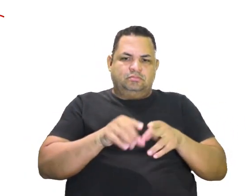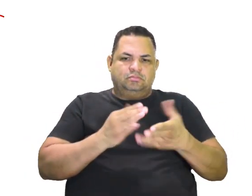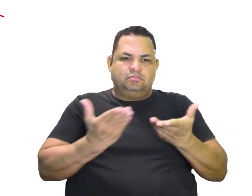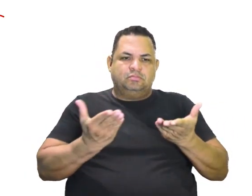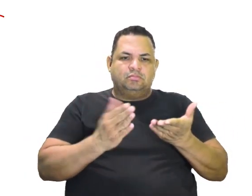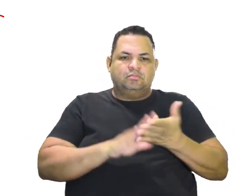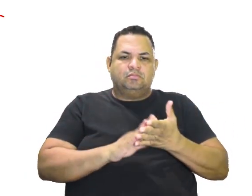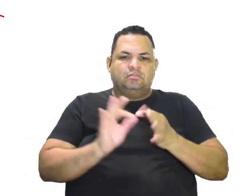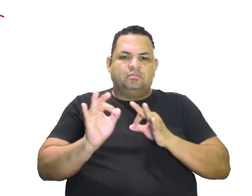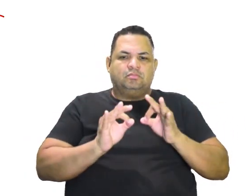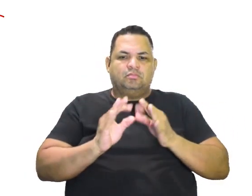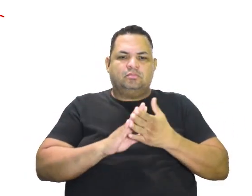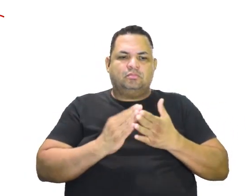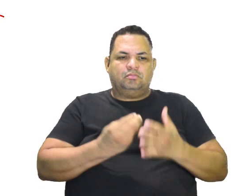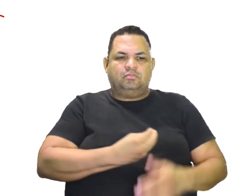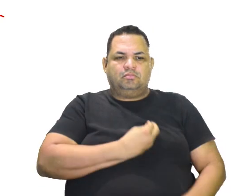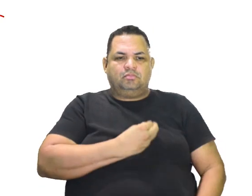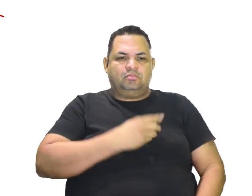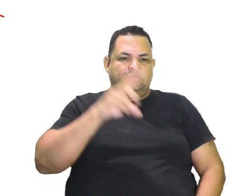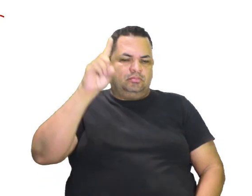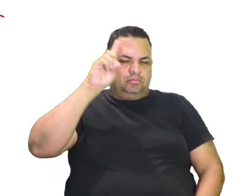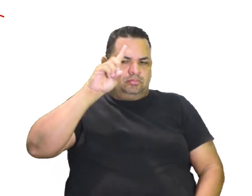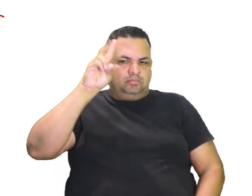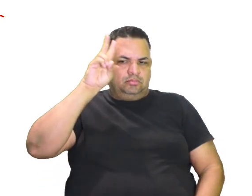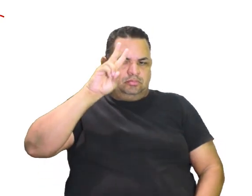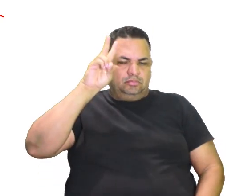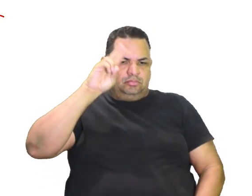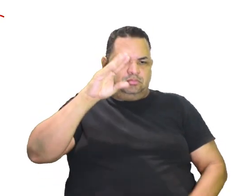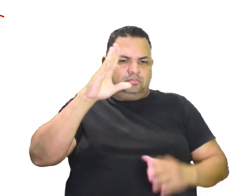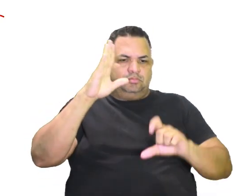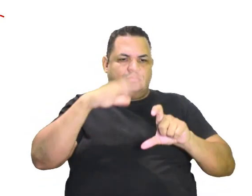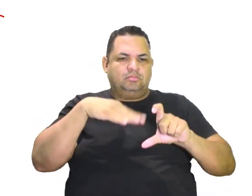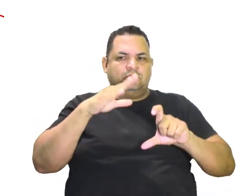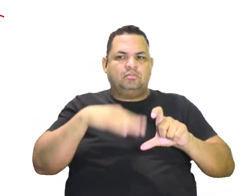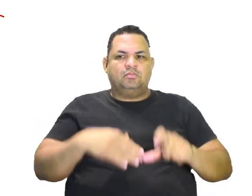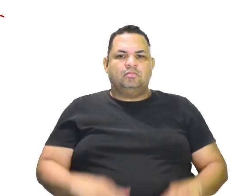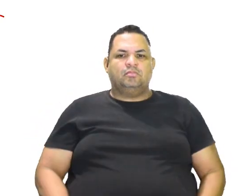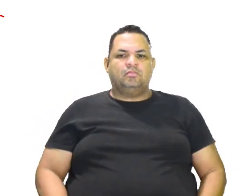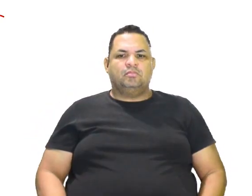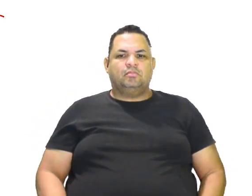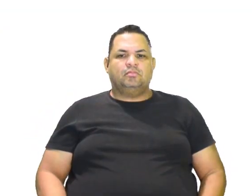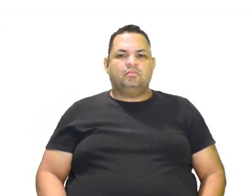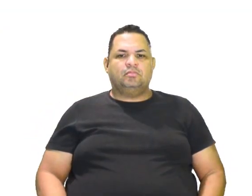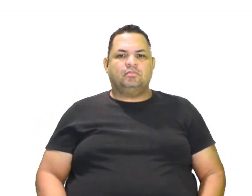anteriores retratavam os momentos históricos e mitológicos.